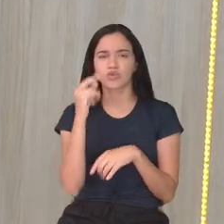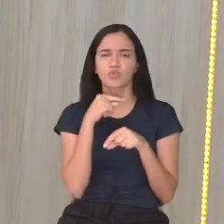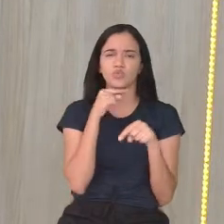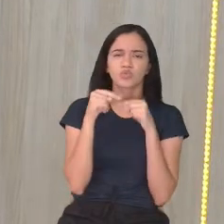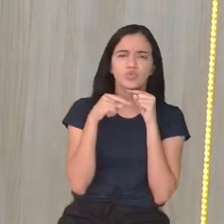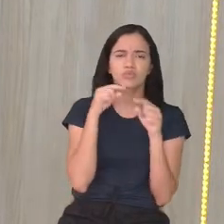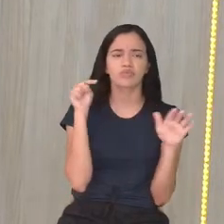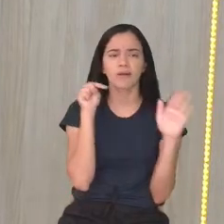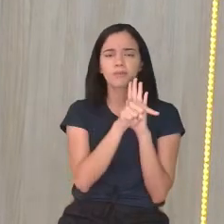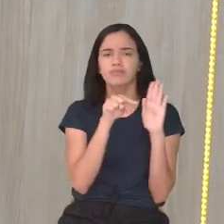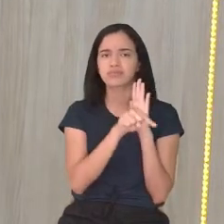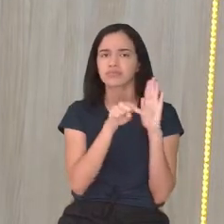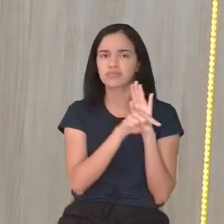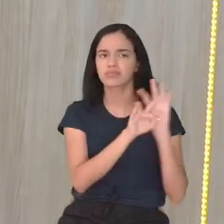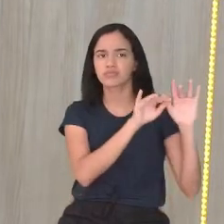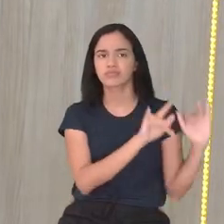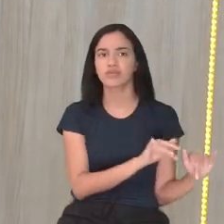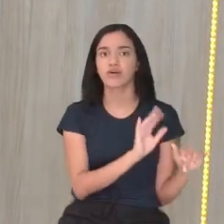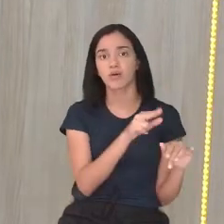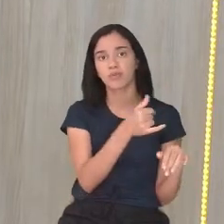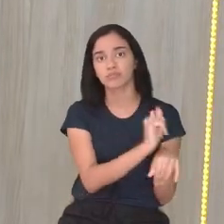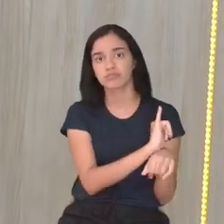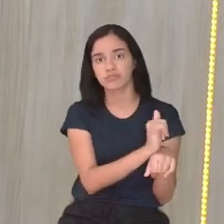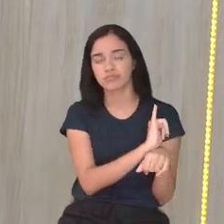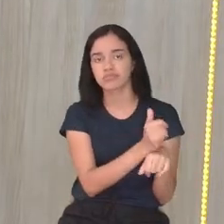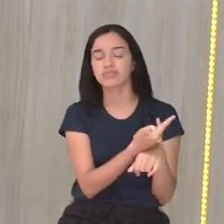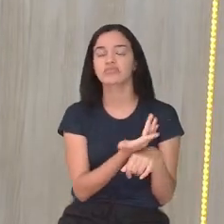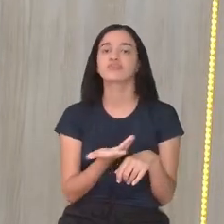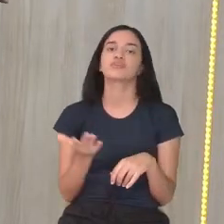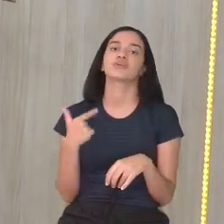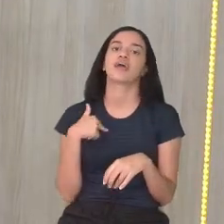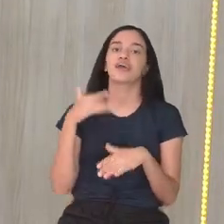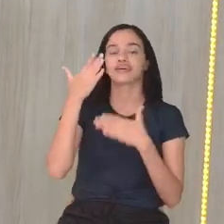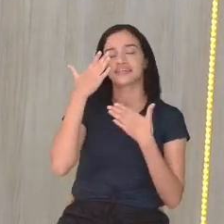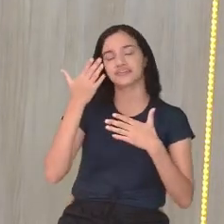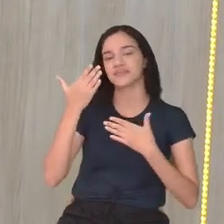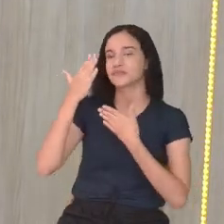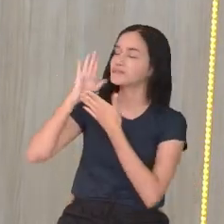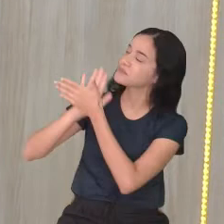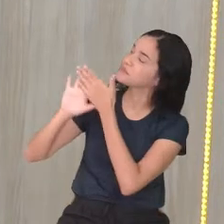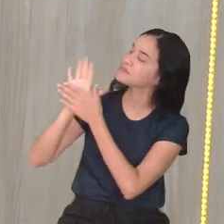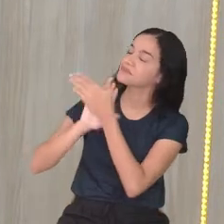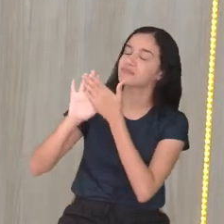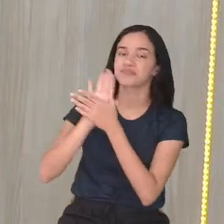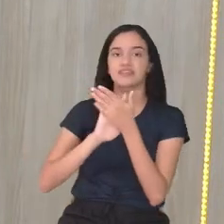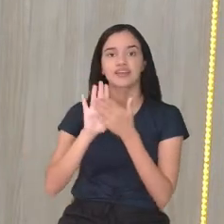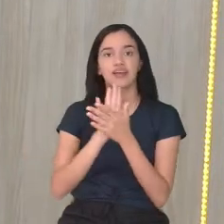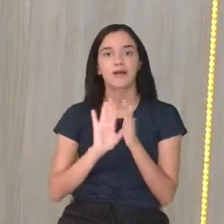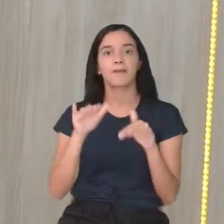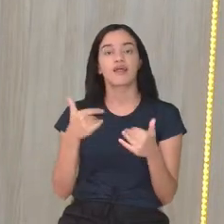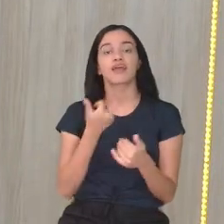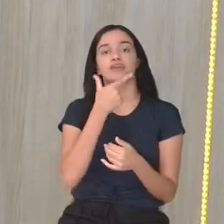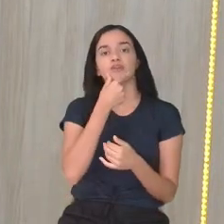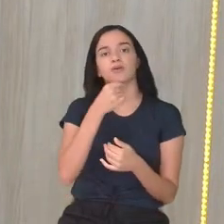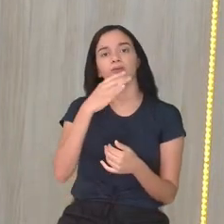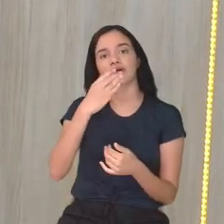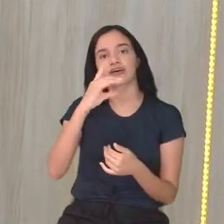com a gente no YouTube ou na próxima aula, né? Quero agradecer a Midian mais uma vez, Cleitinho e Jonas